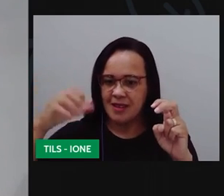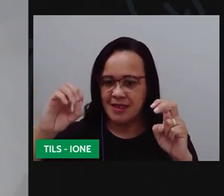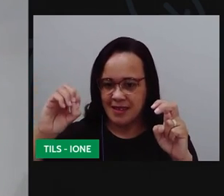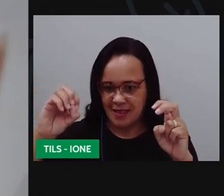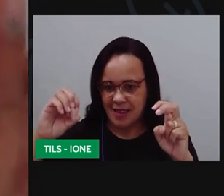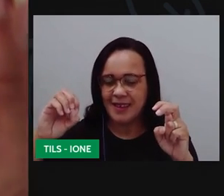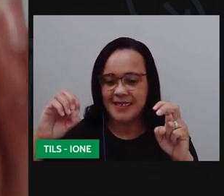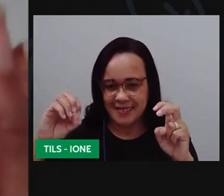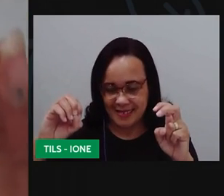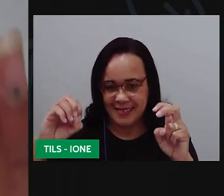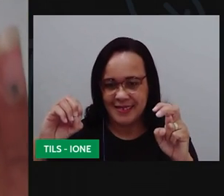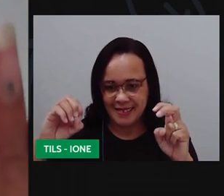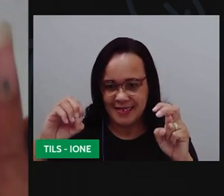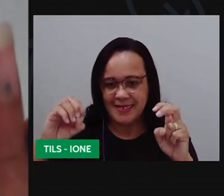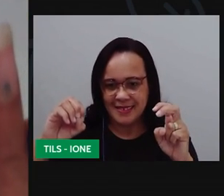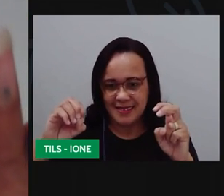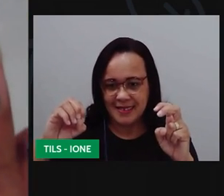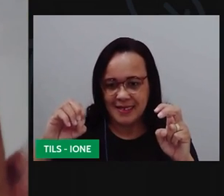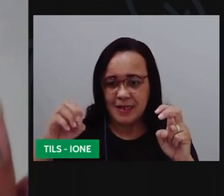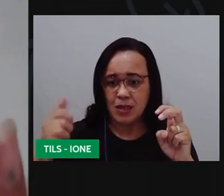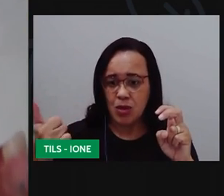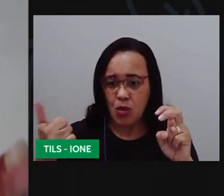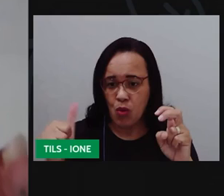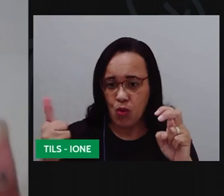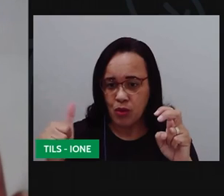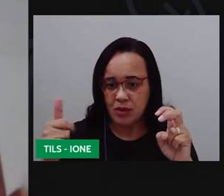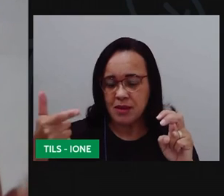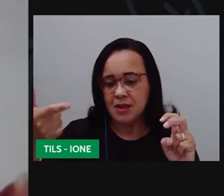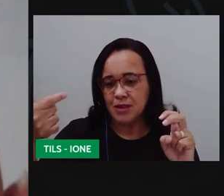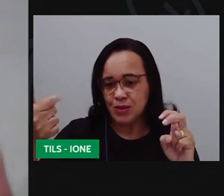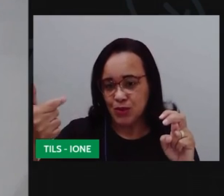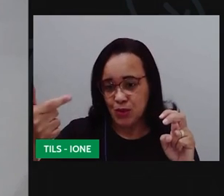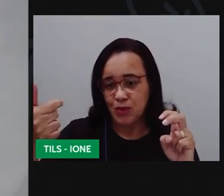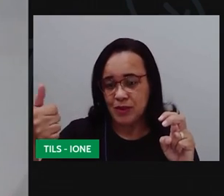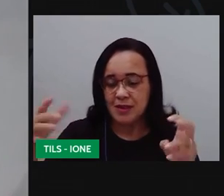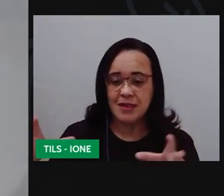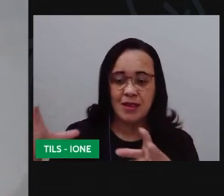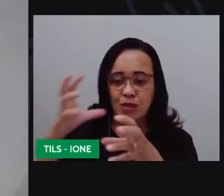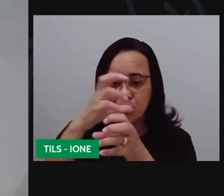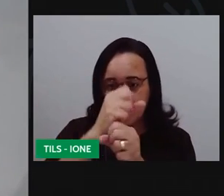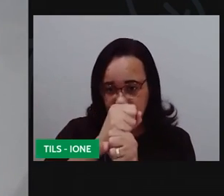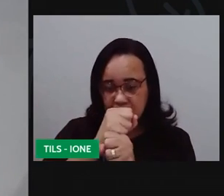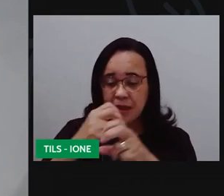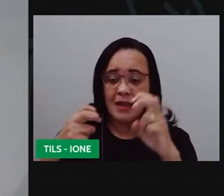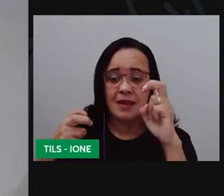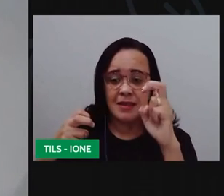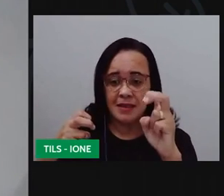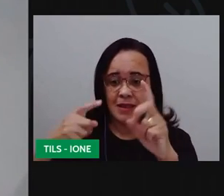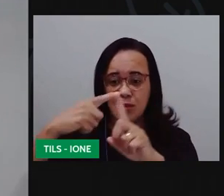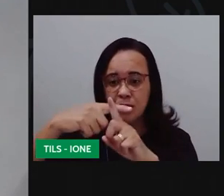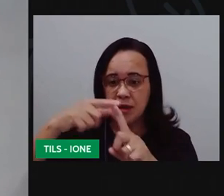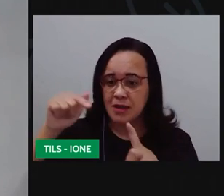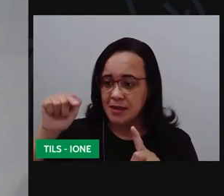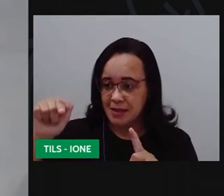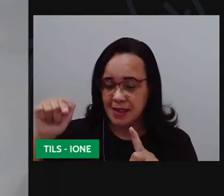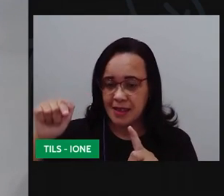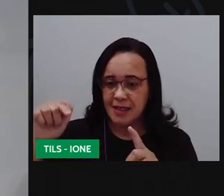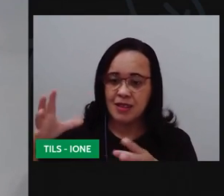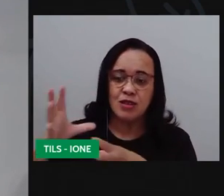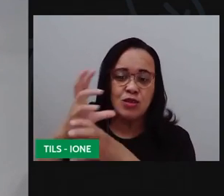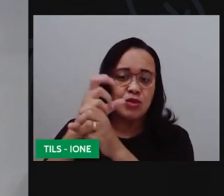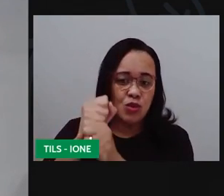dez mais dois onze doze Então cinco mais sete eu vou ter que ir